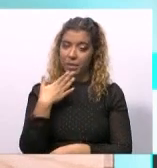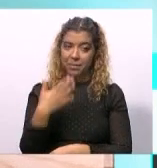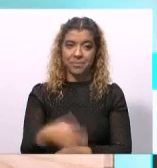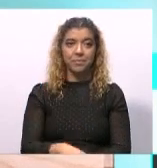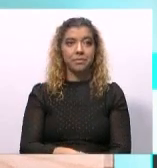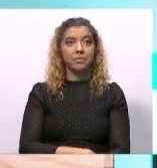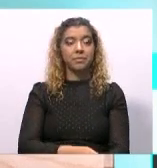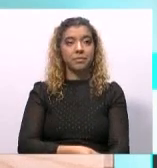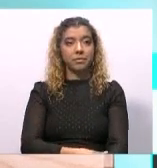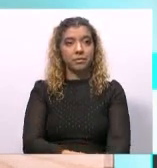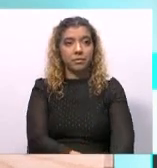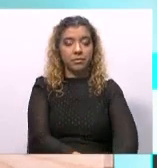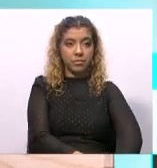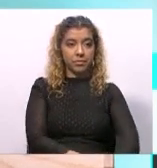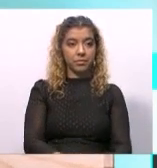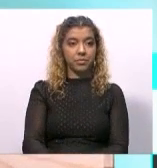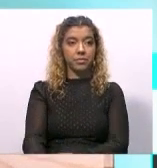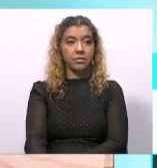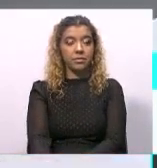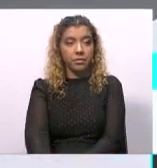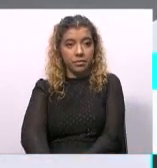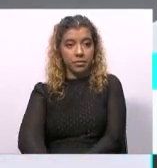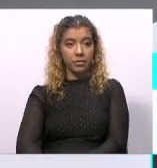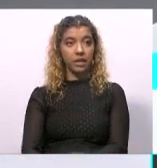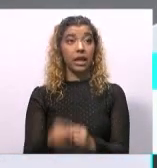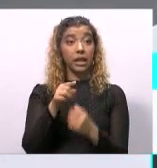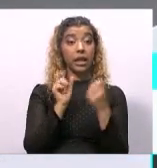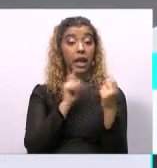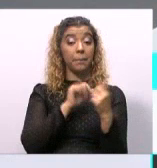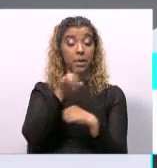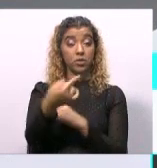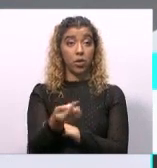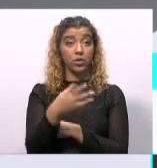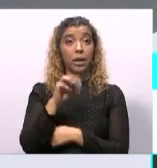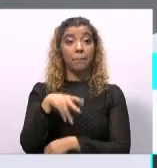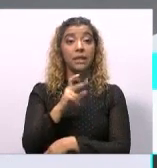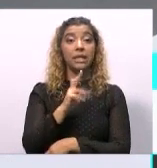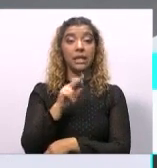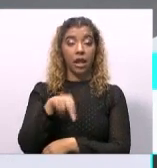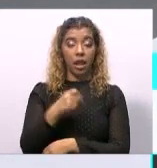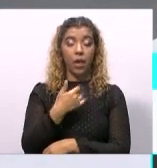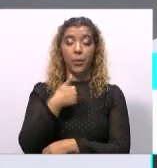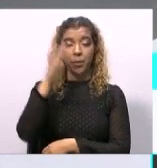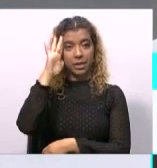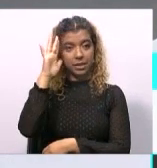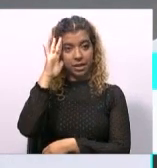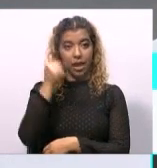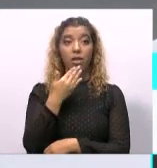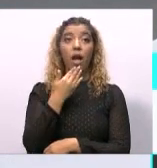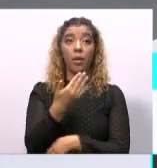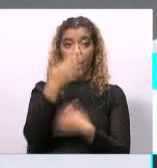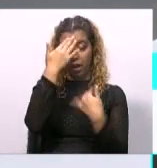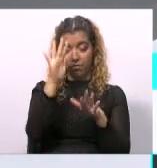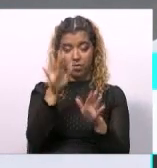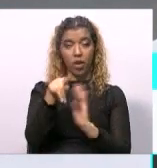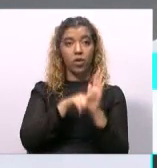Obrigada. Doutora Liliana, temos aqui mais e-mails para ler. Diz aqui uma telespectadora, a Marina Ferreira. Muito boa tarde. Desde já agradeço a disponibilidade